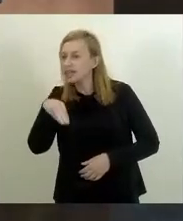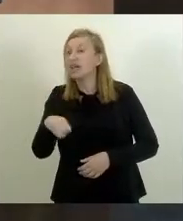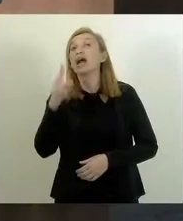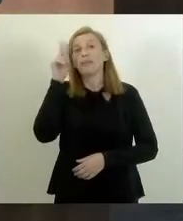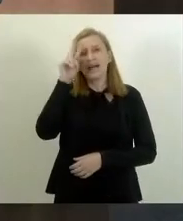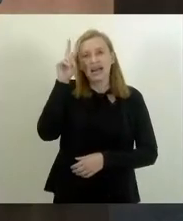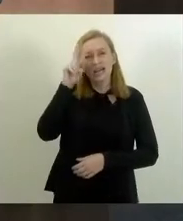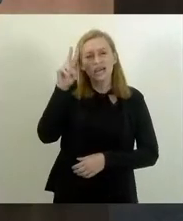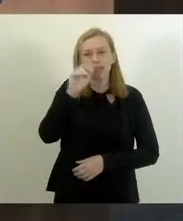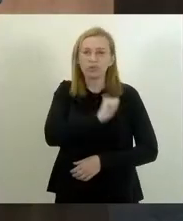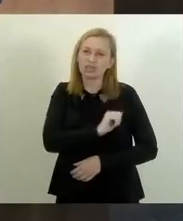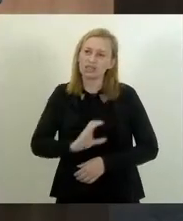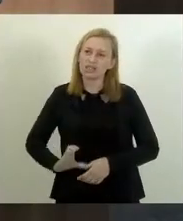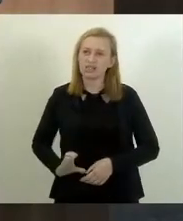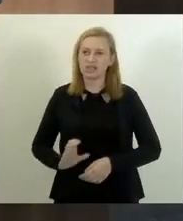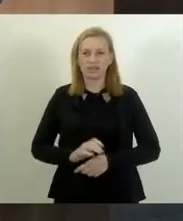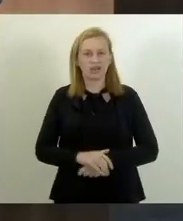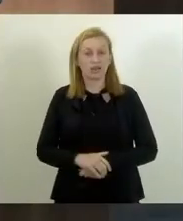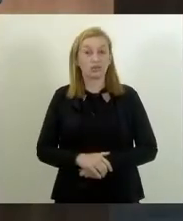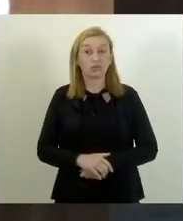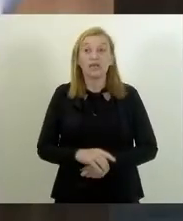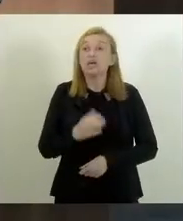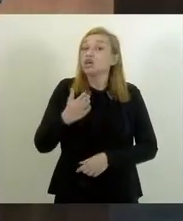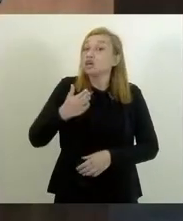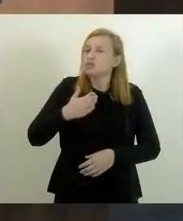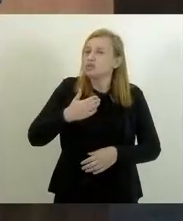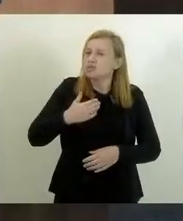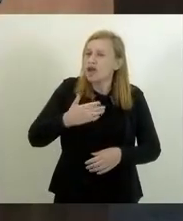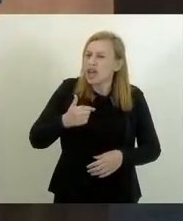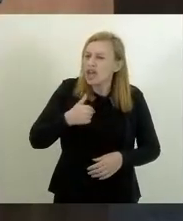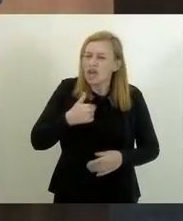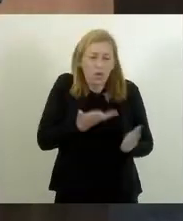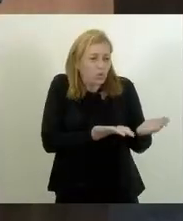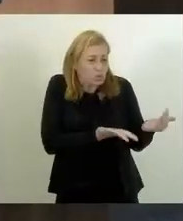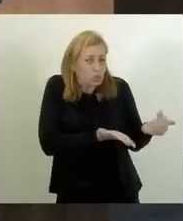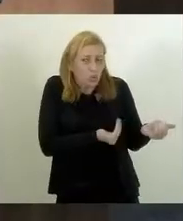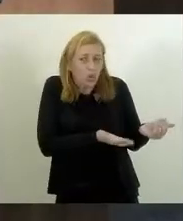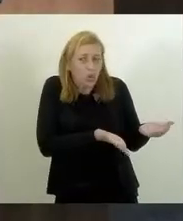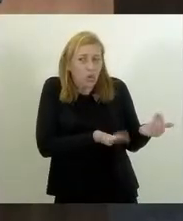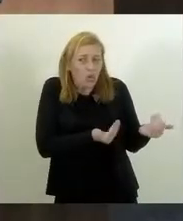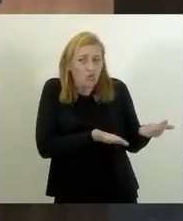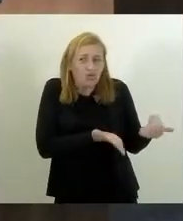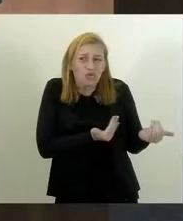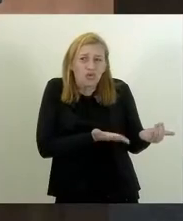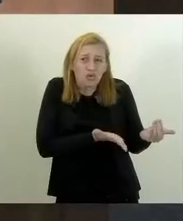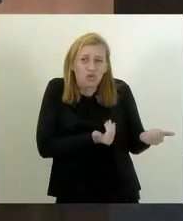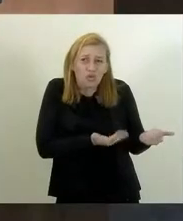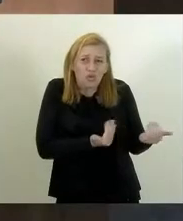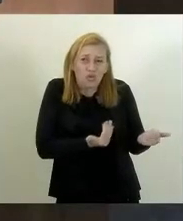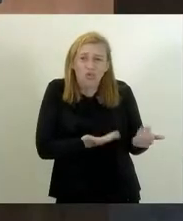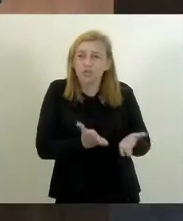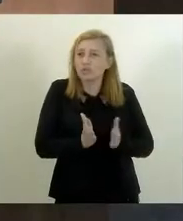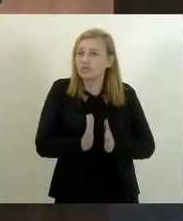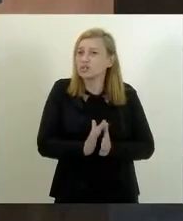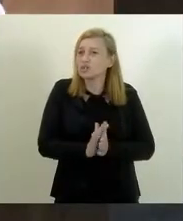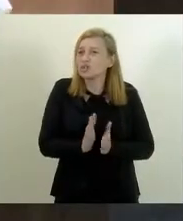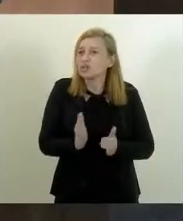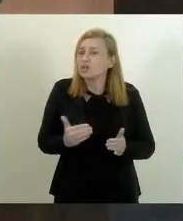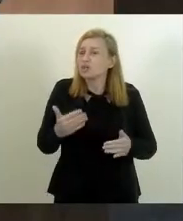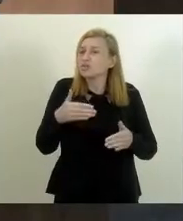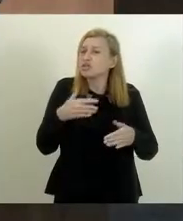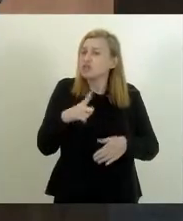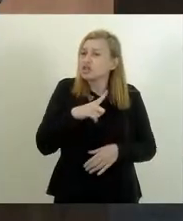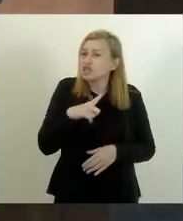André Ciriano, que naquele meu tempo de juventude, até quando tínhamos